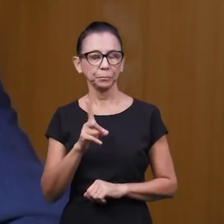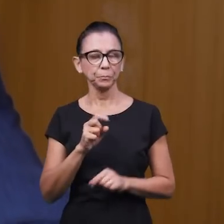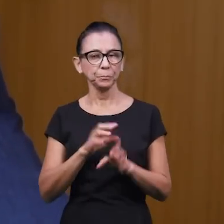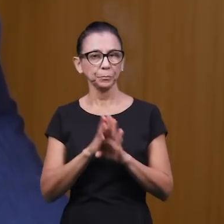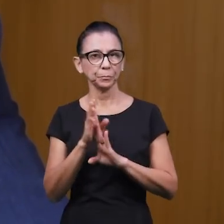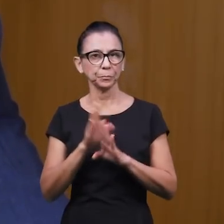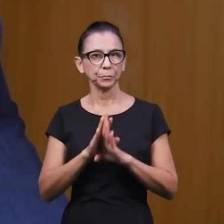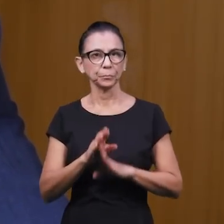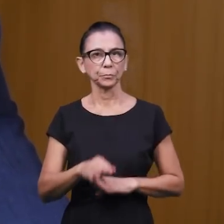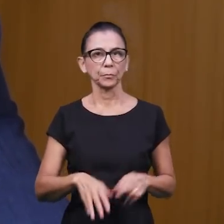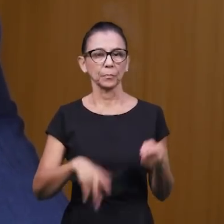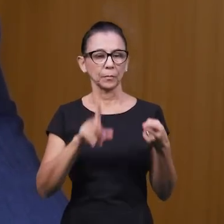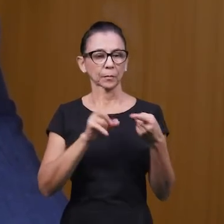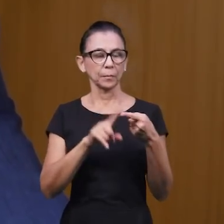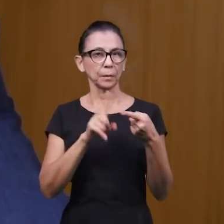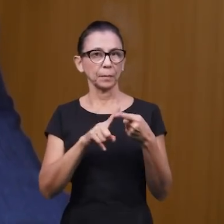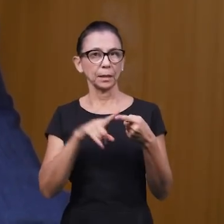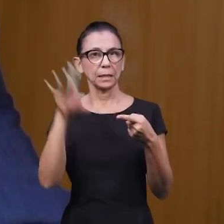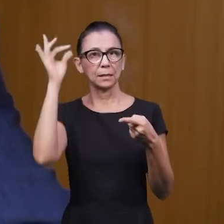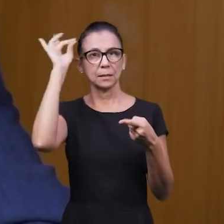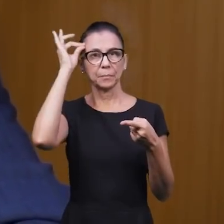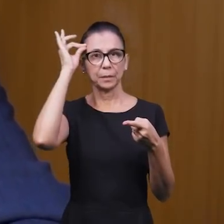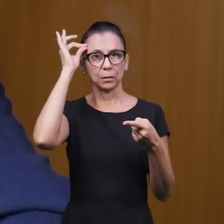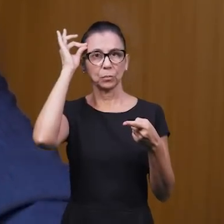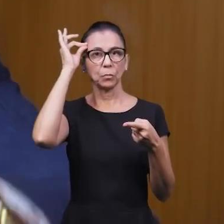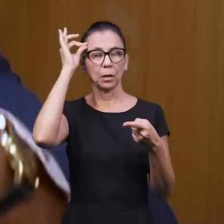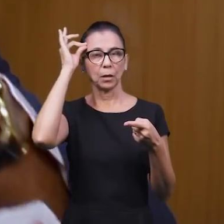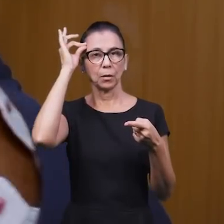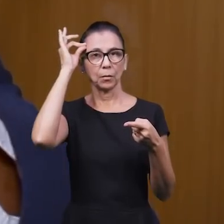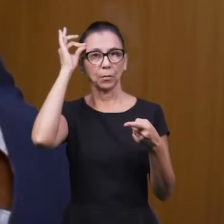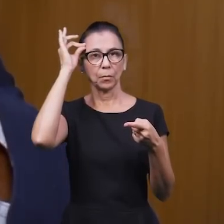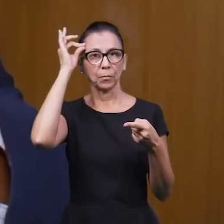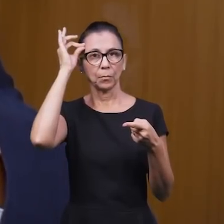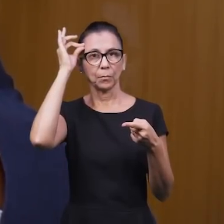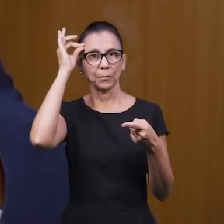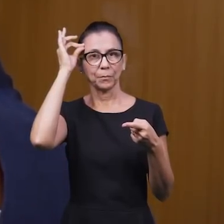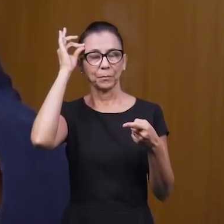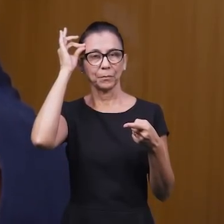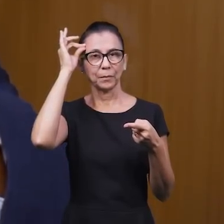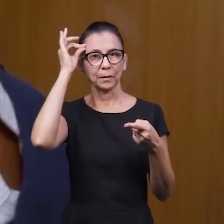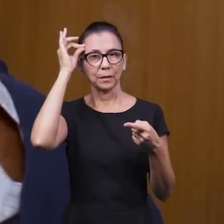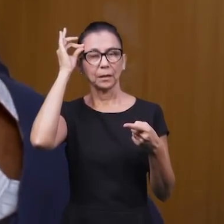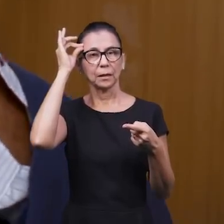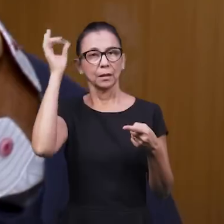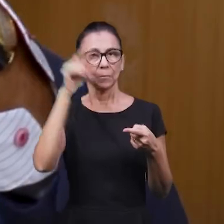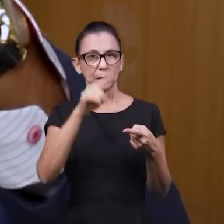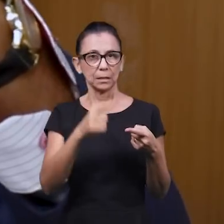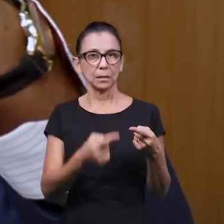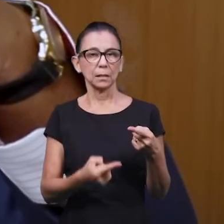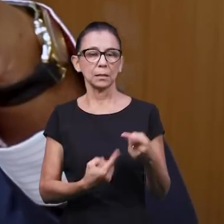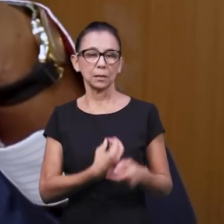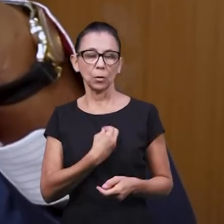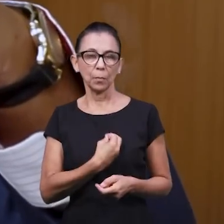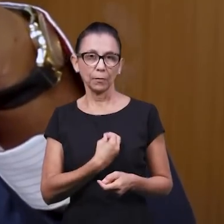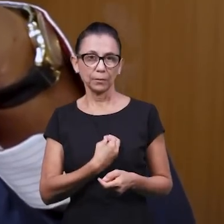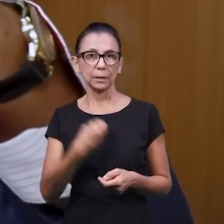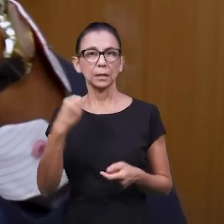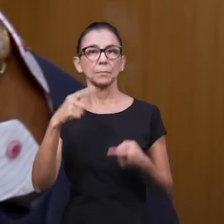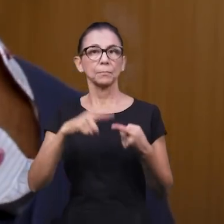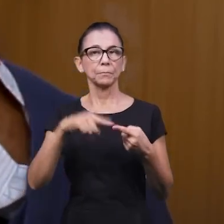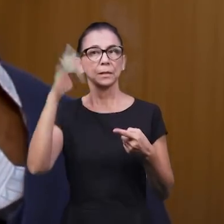primeiro é o espiritual, depois tem aquela sequência espiritual, o jovem está bem